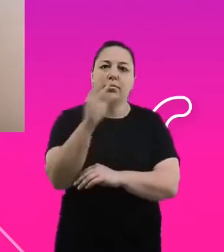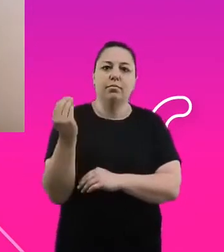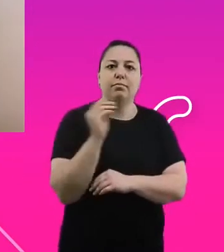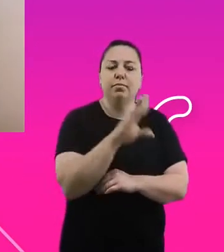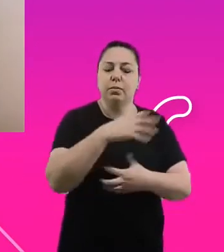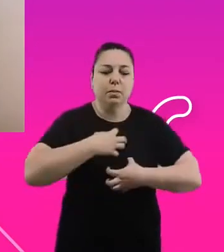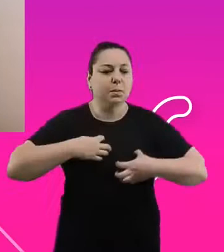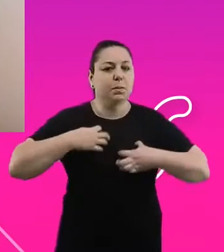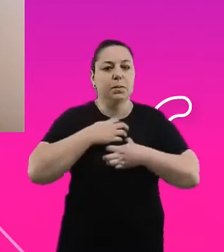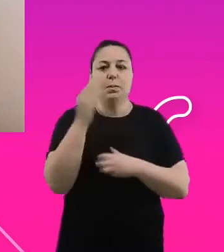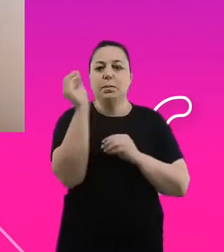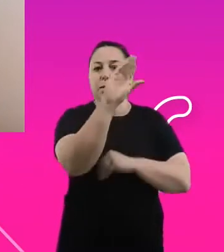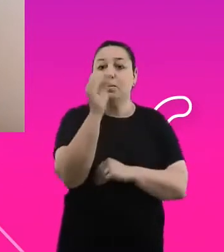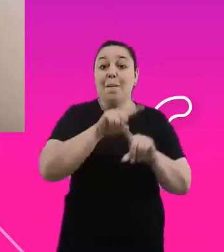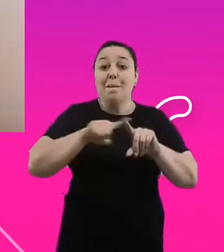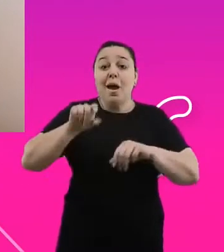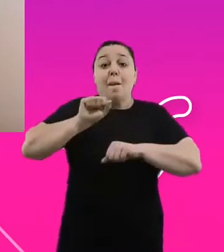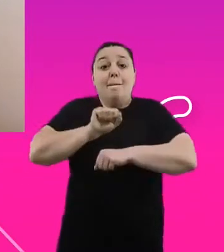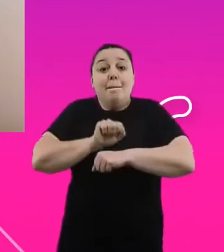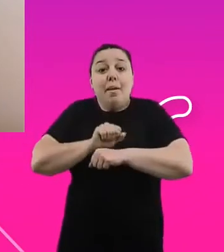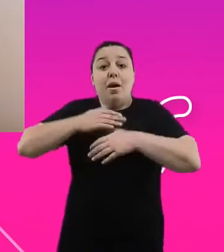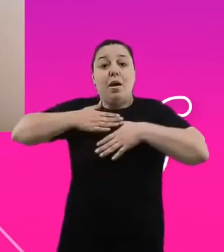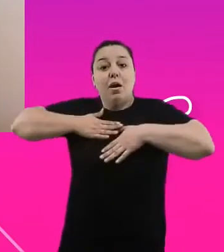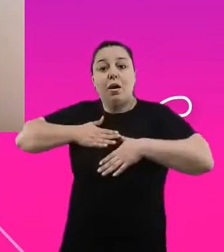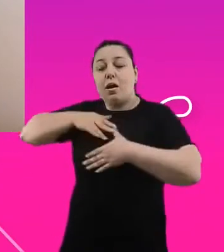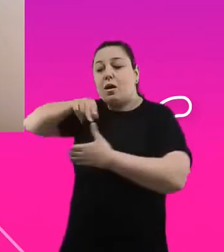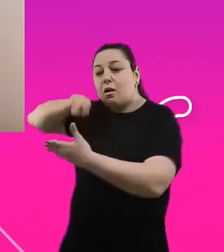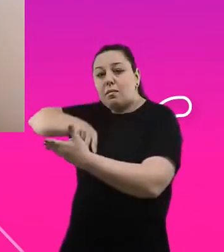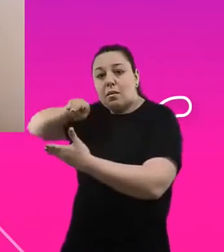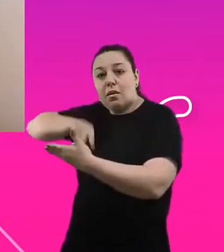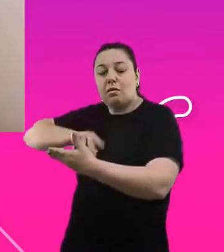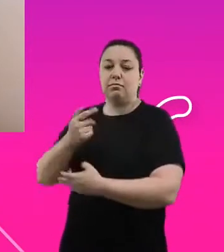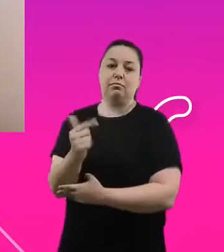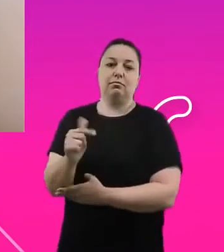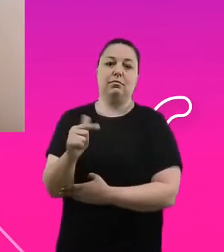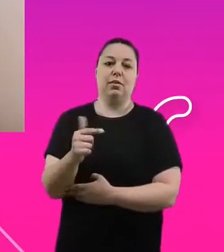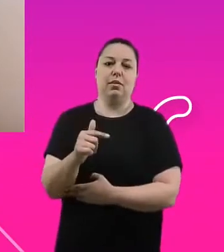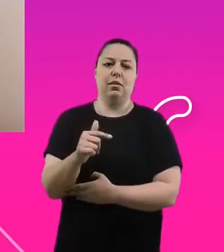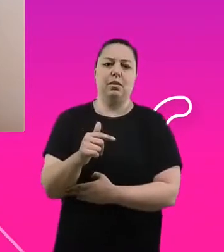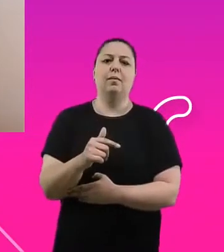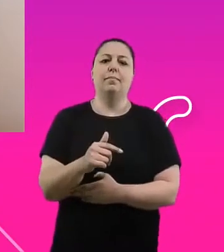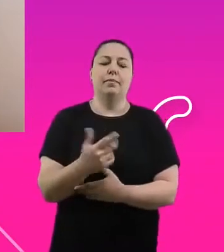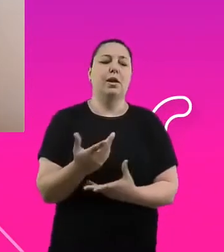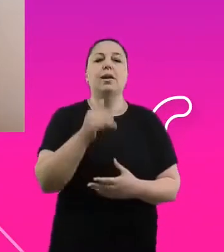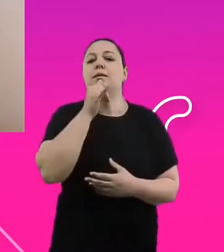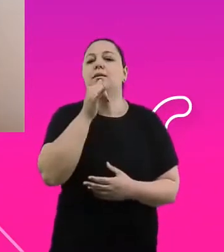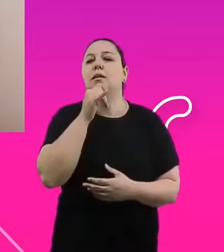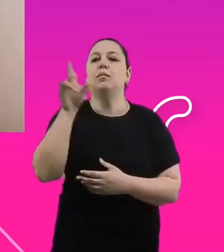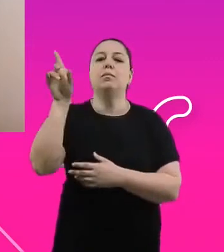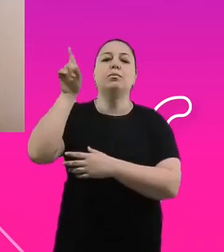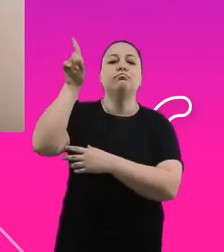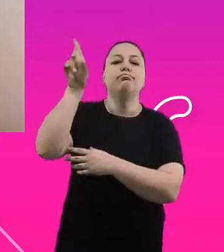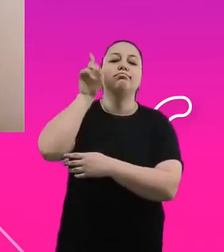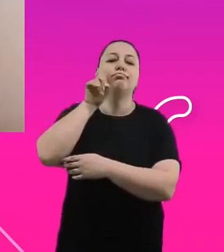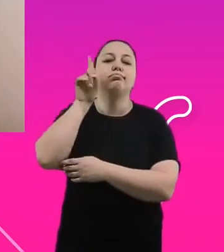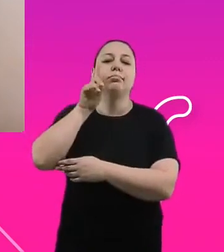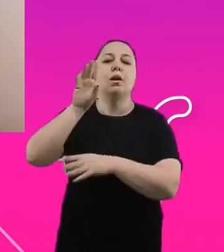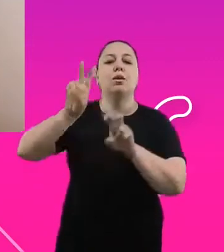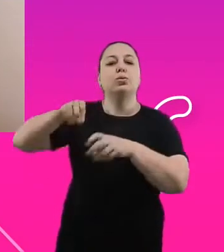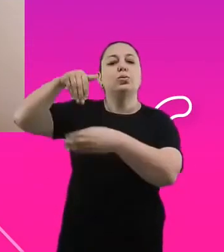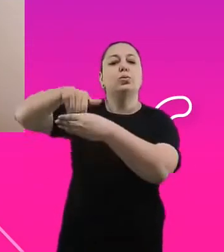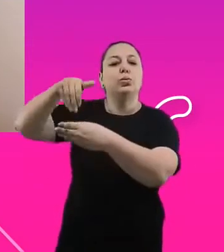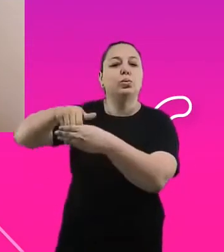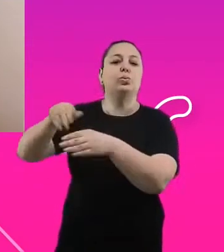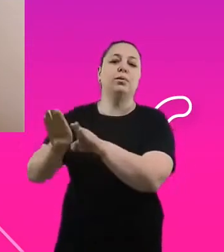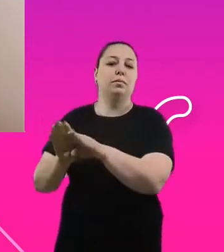bravo. Quantas pessoas americanas que eu conheço que estão tão mal com a coisa da eleição, né? E tem um mestre de meditação que